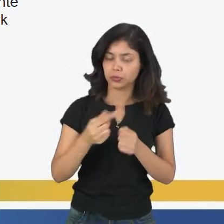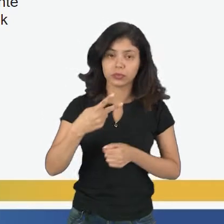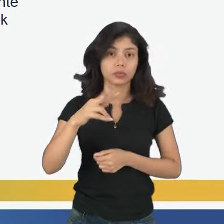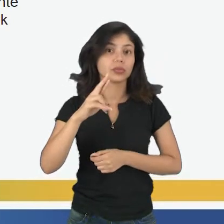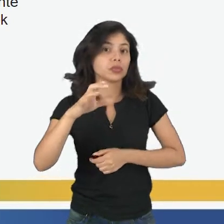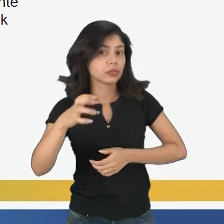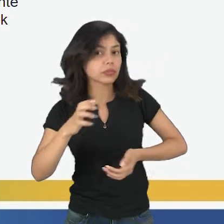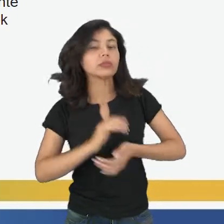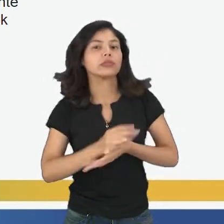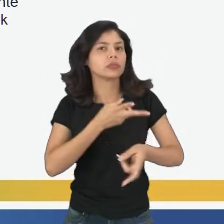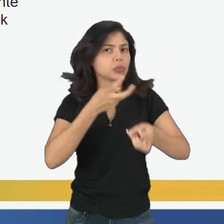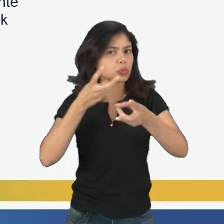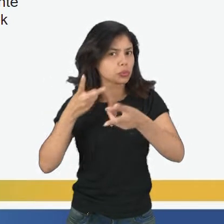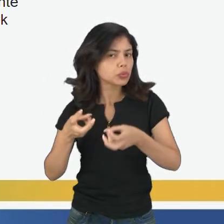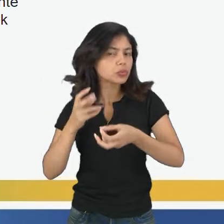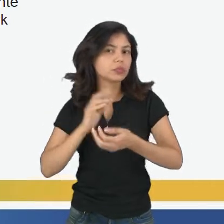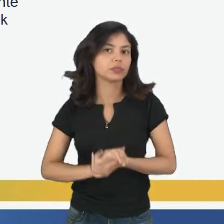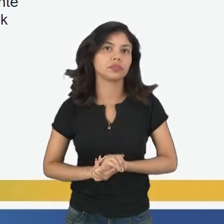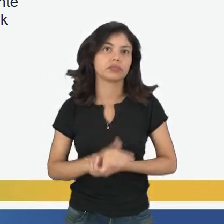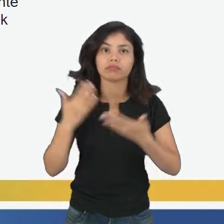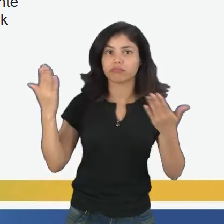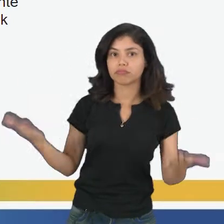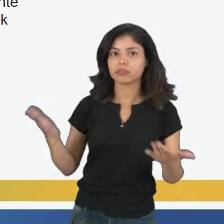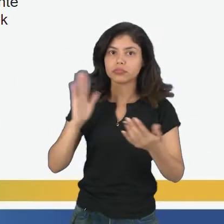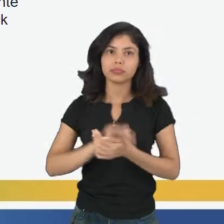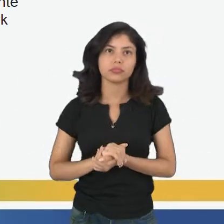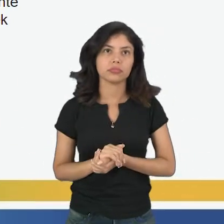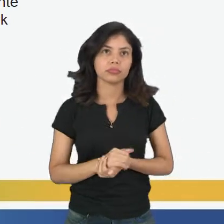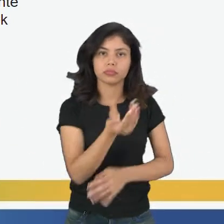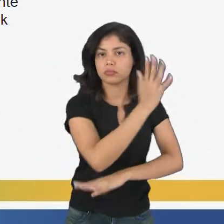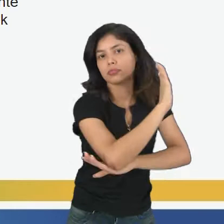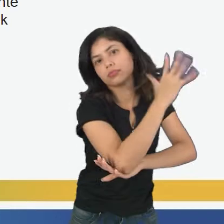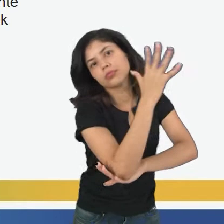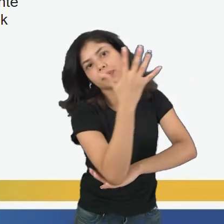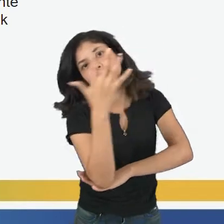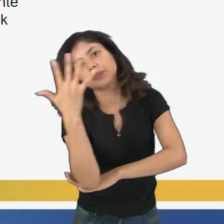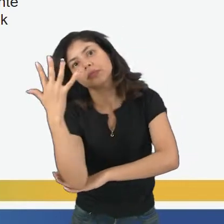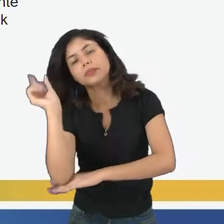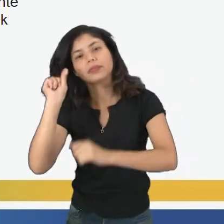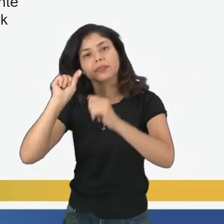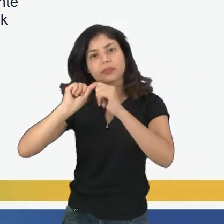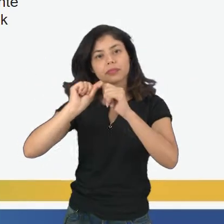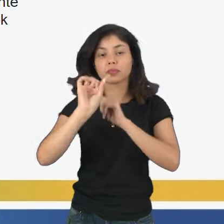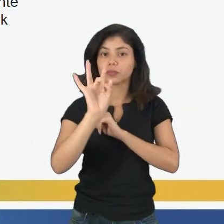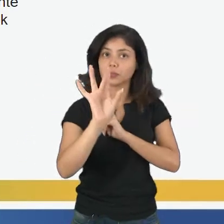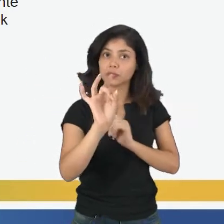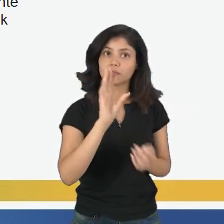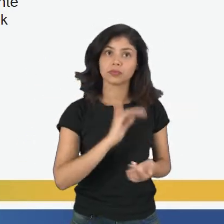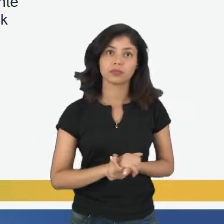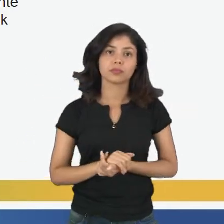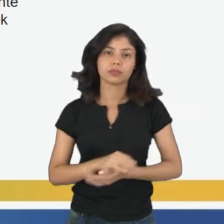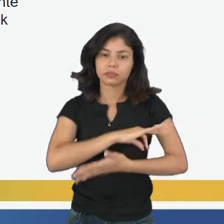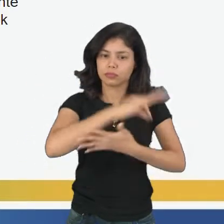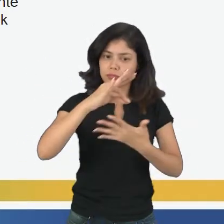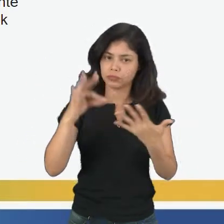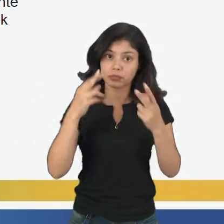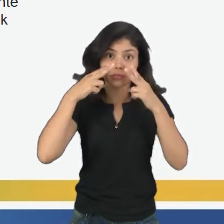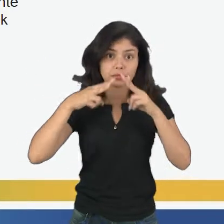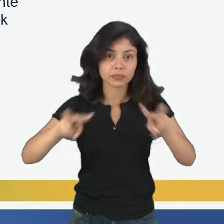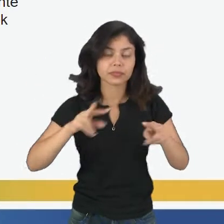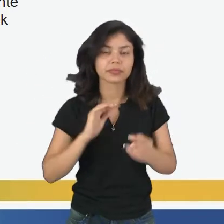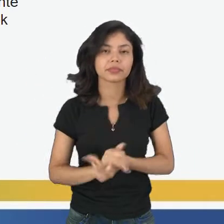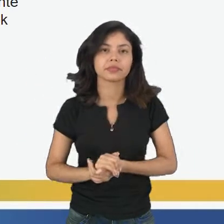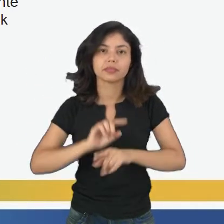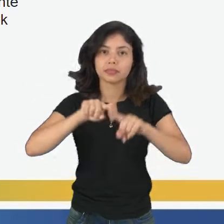sentido, que seja perceptível. Então, uma paisagem não é formada apenas por seus elementos